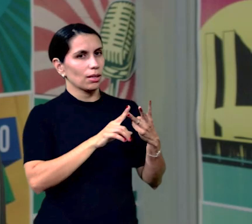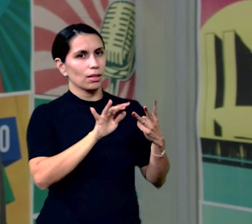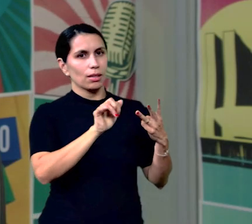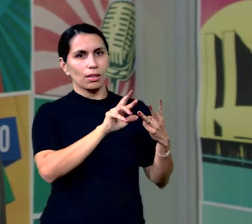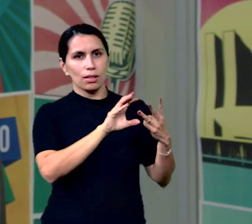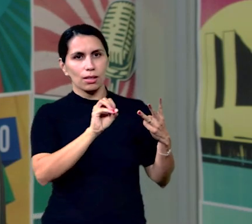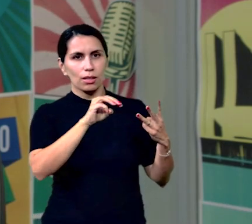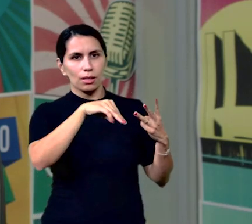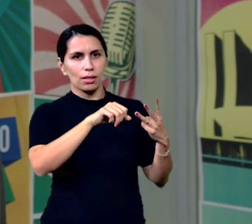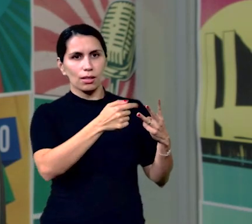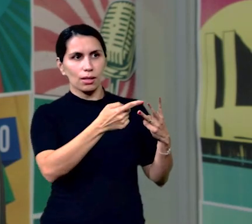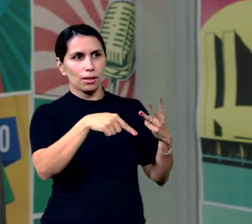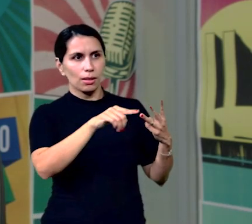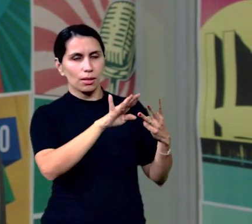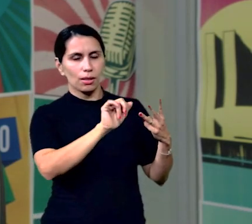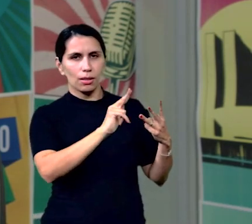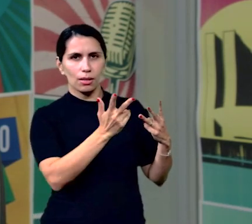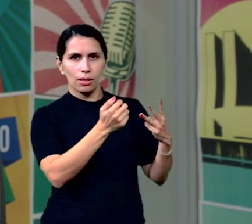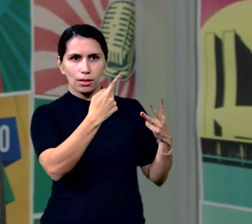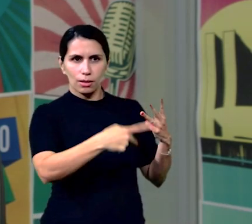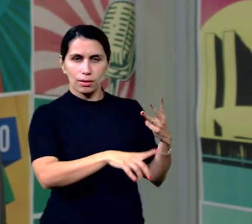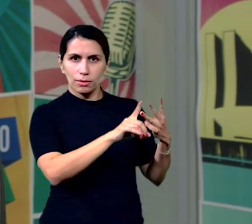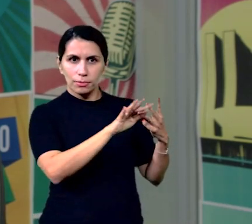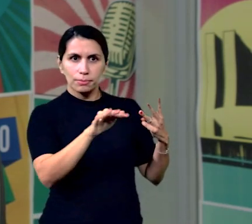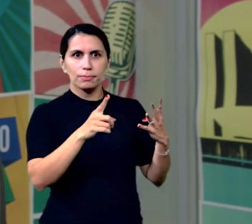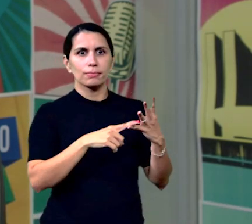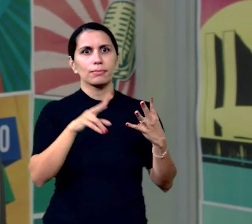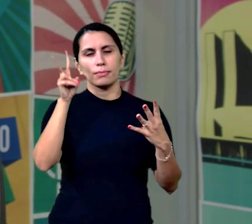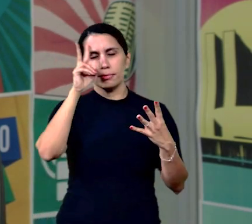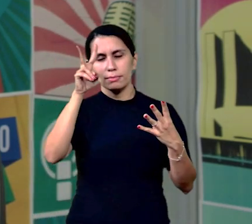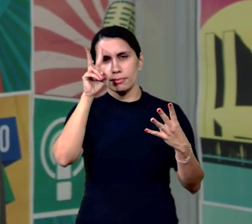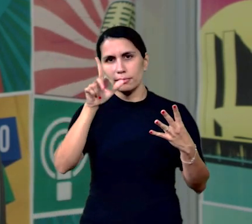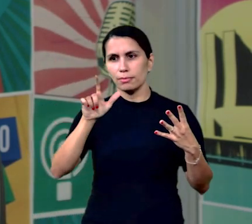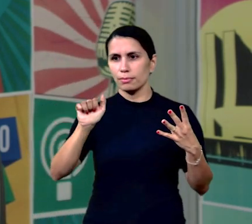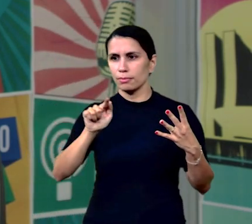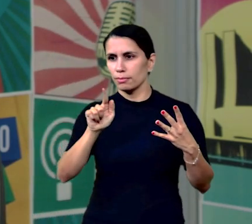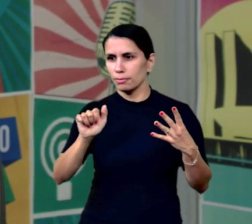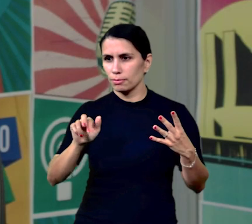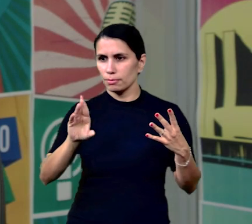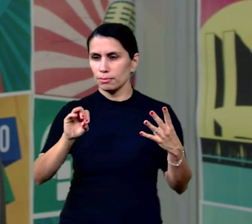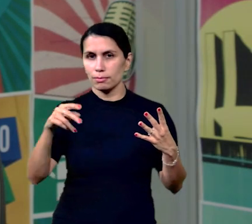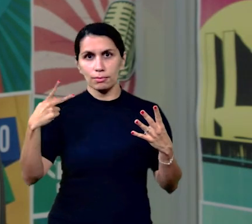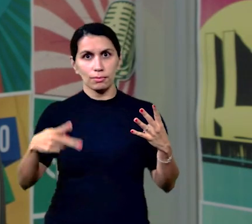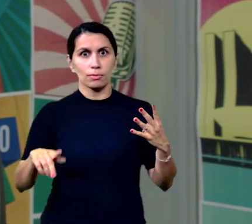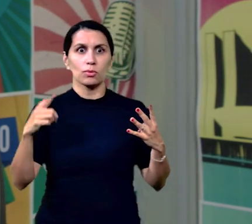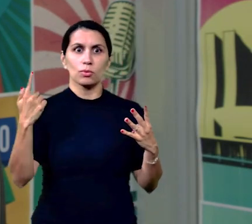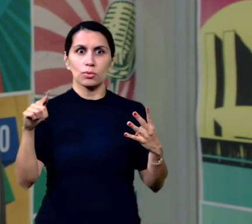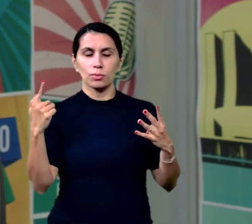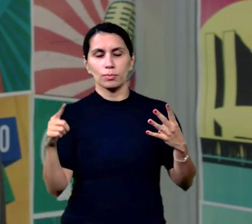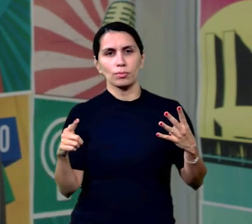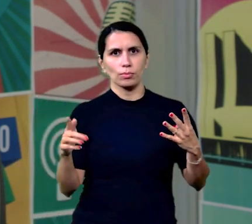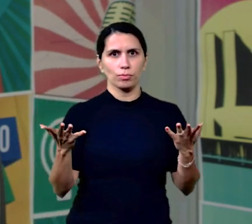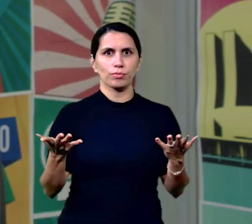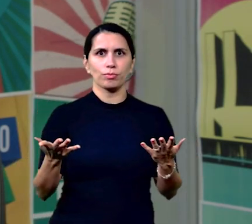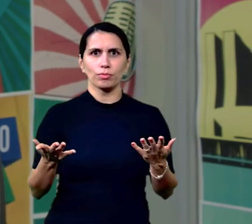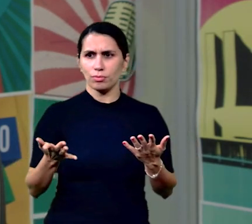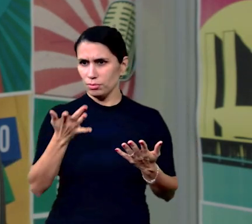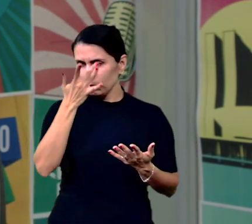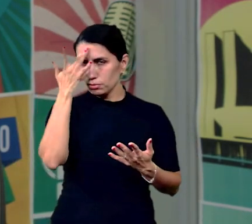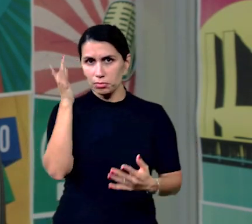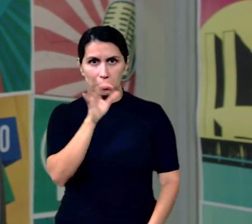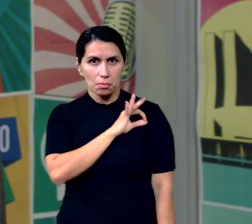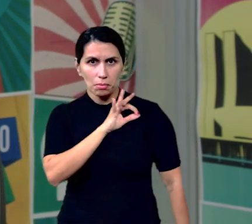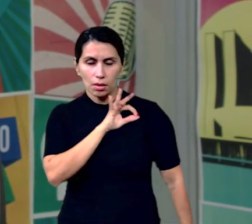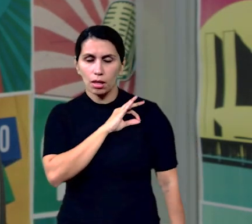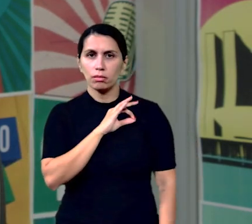Mãe Baiana aqui no Distrito Federal que foi queimado, né, quando eu lembro do caso Lázaro aqui do Goiás, onde, enfim, agentes